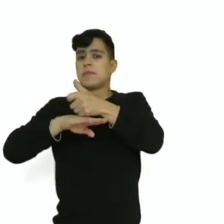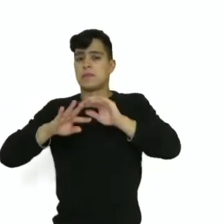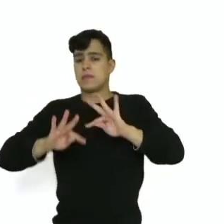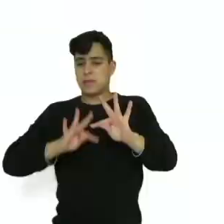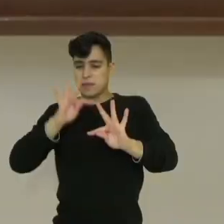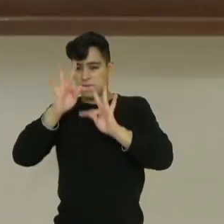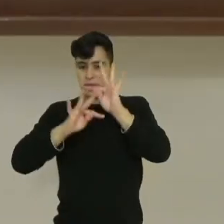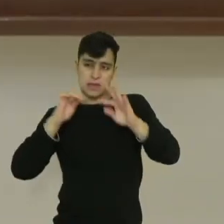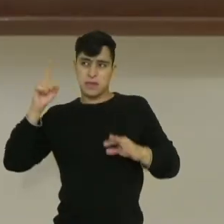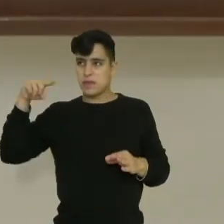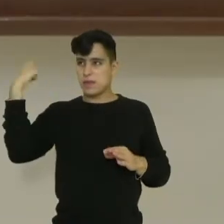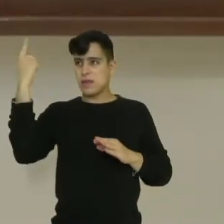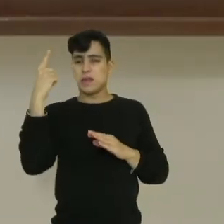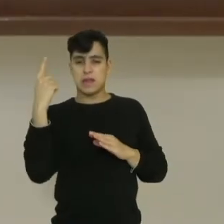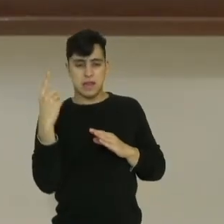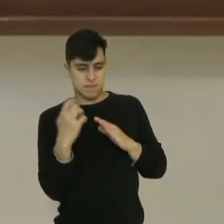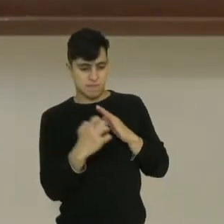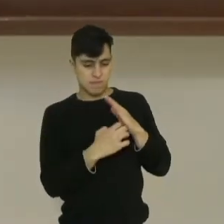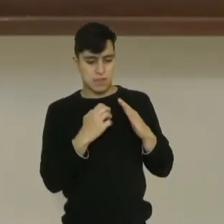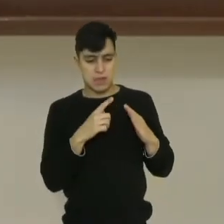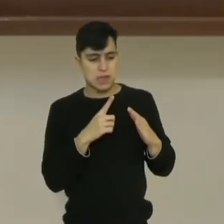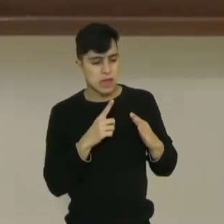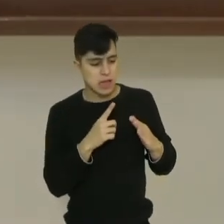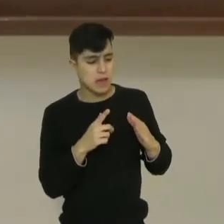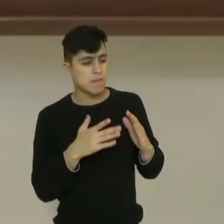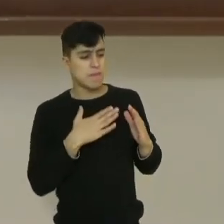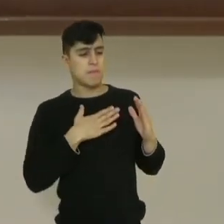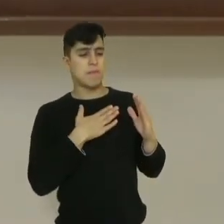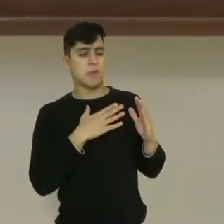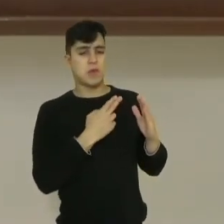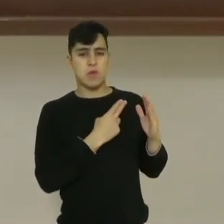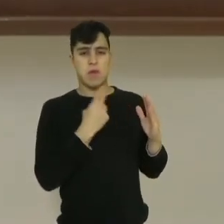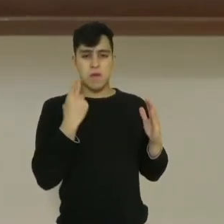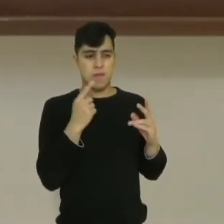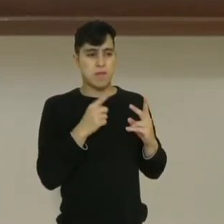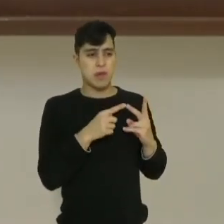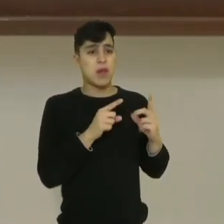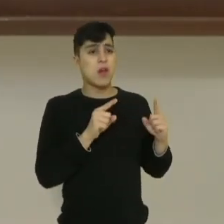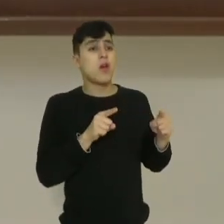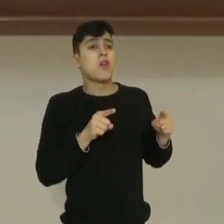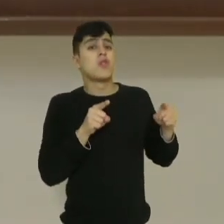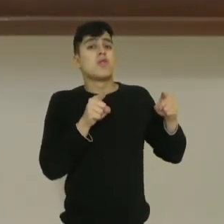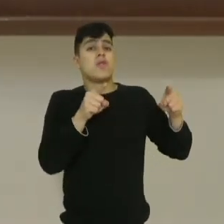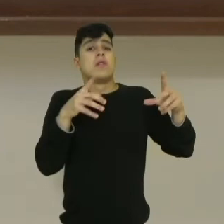as chamadas patentes comerciais. Nós vamos ter uma concorrência